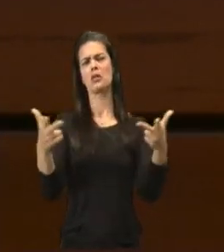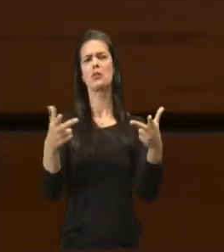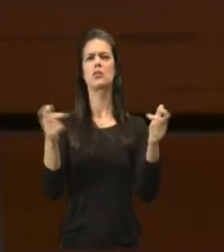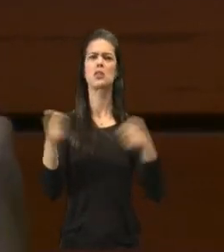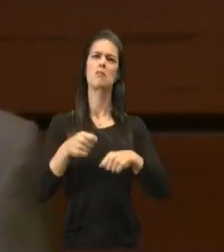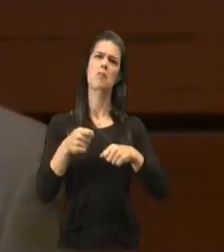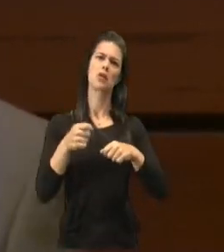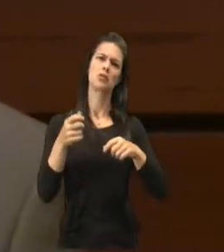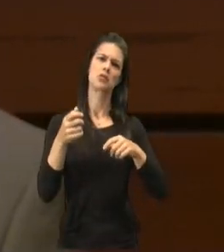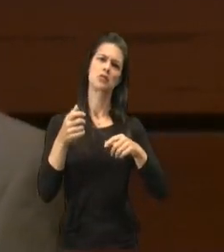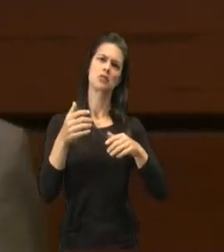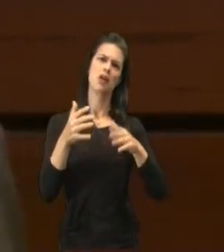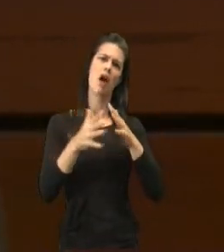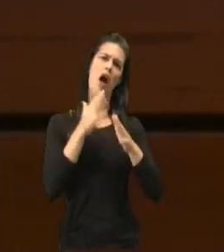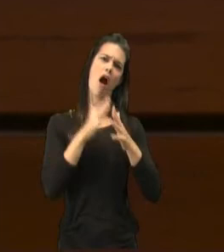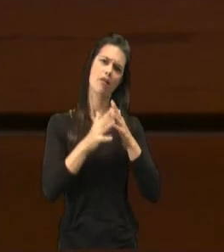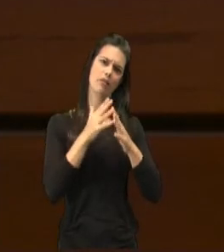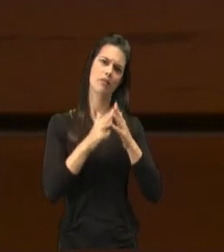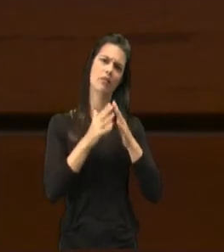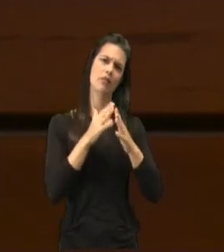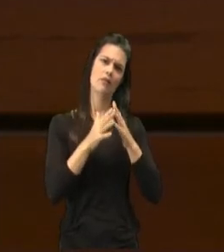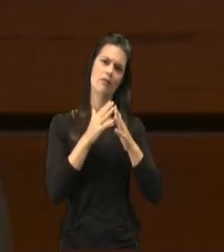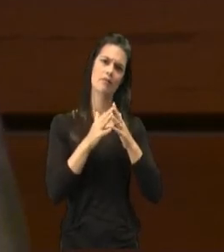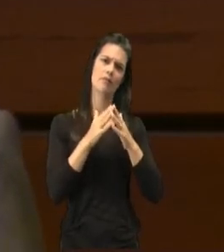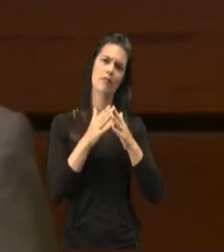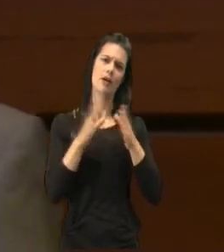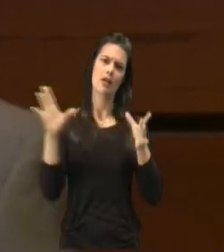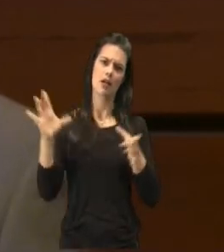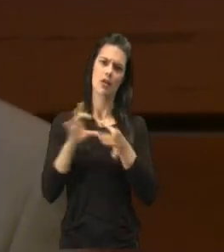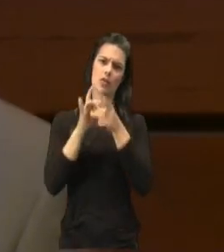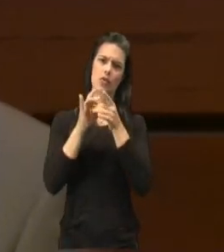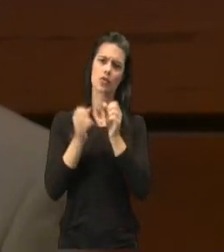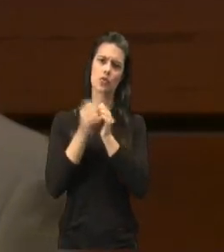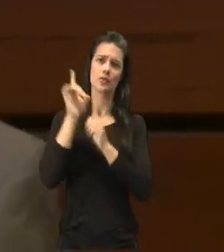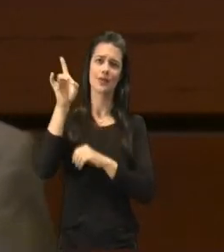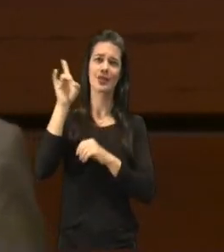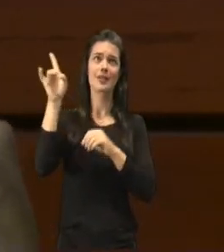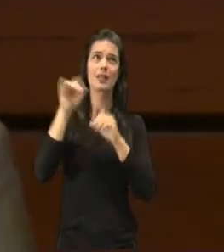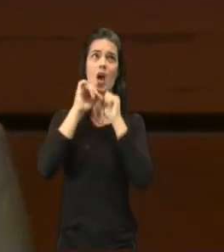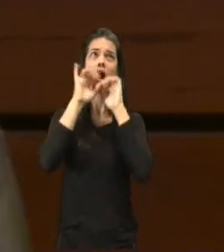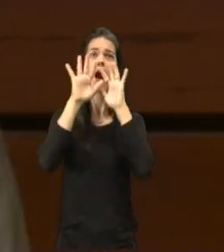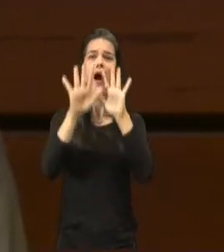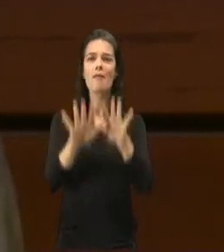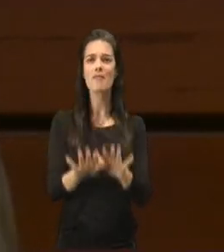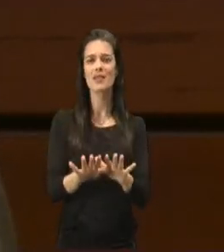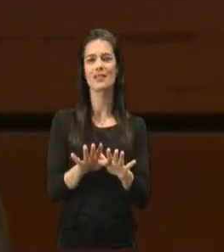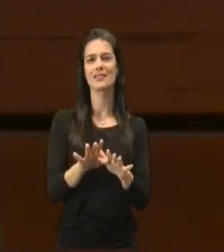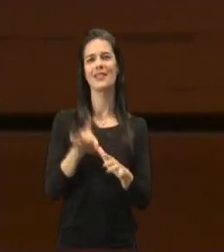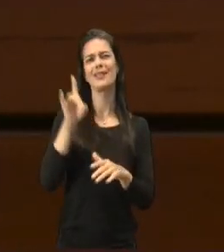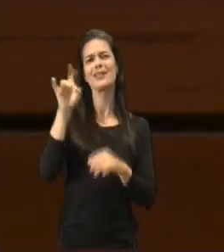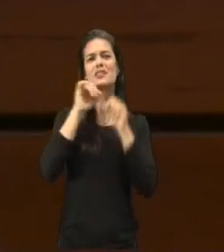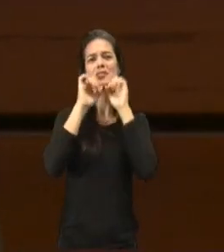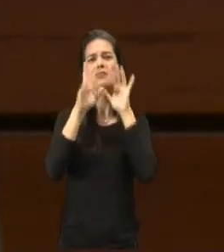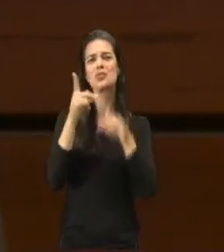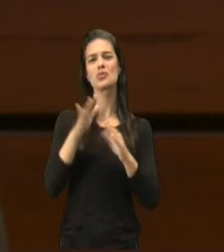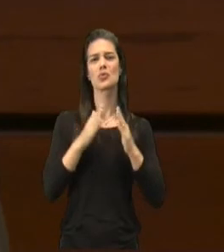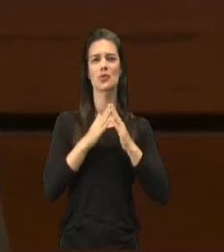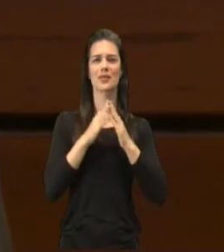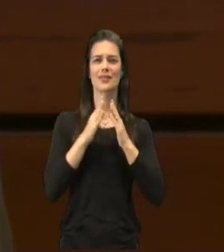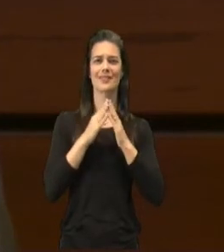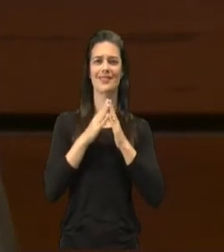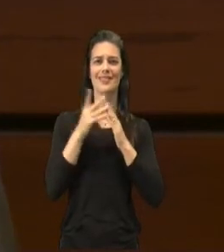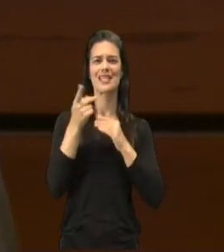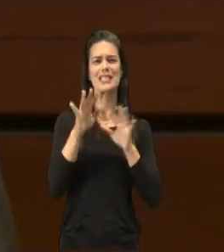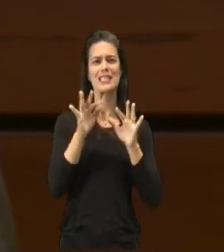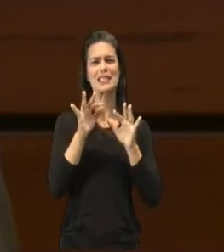ferir a nossa comunhão com o Senhor. Que Deus assim possa nos abençoar, que Deus abençoe a sua casa, que Deus abençoe os